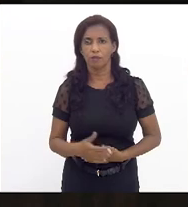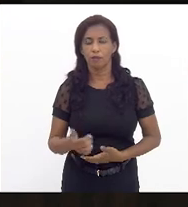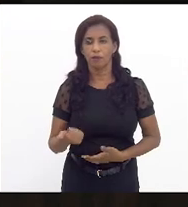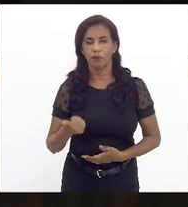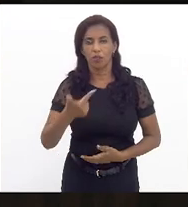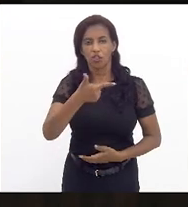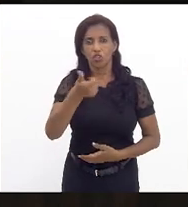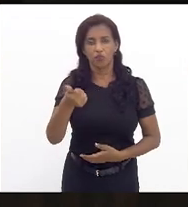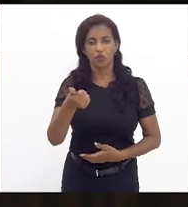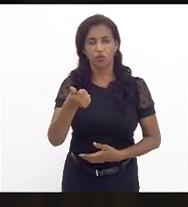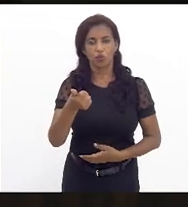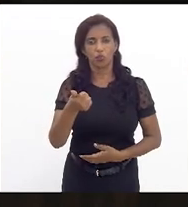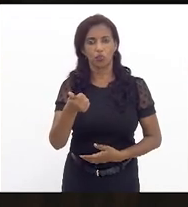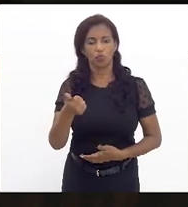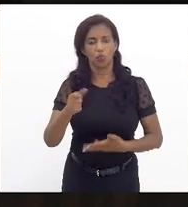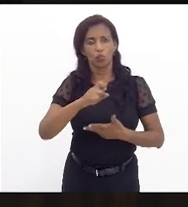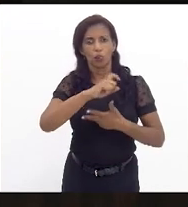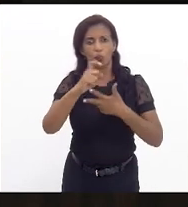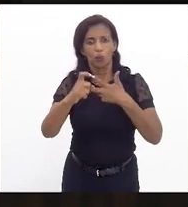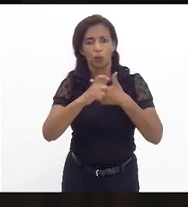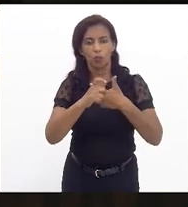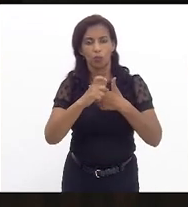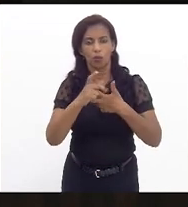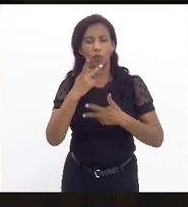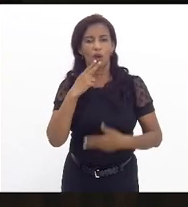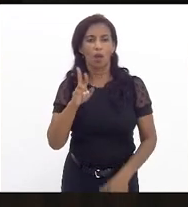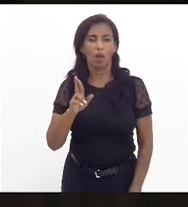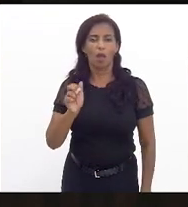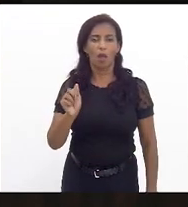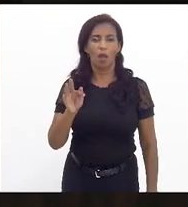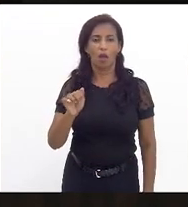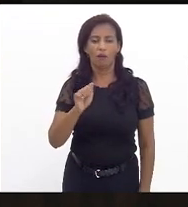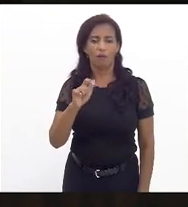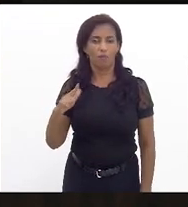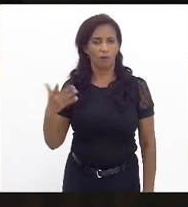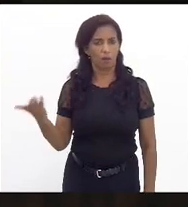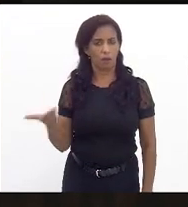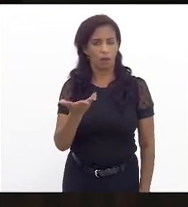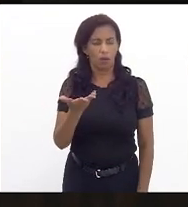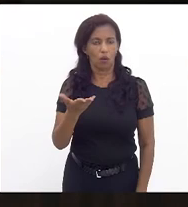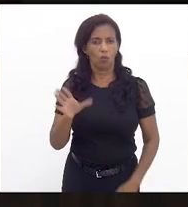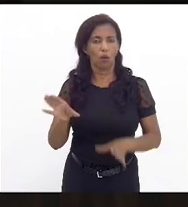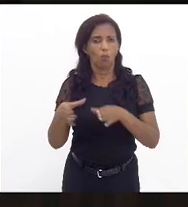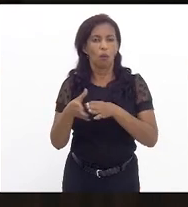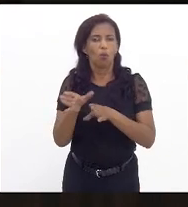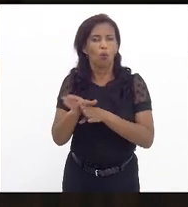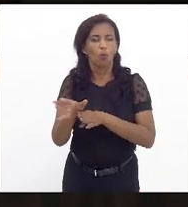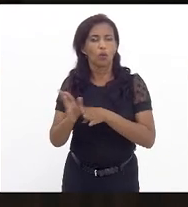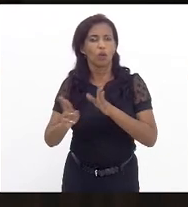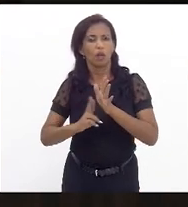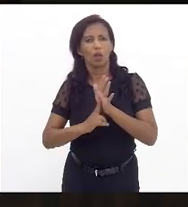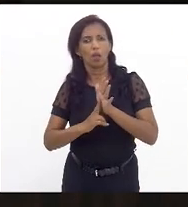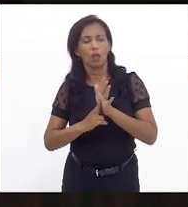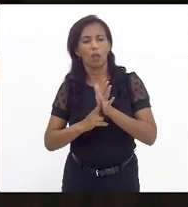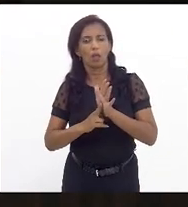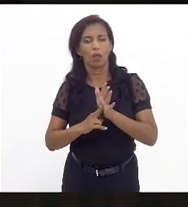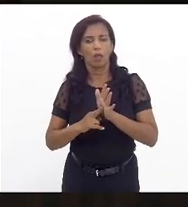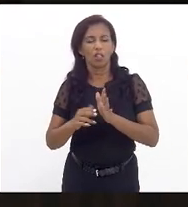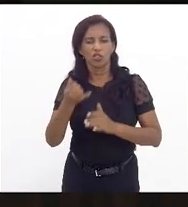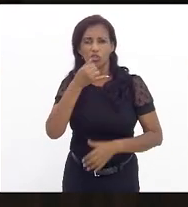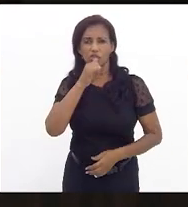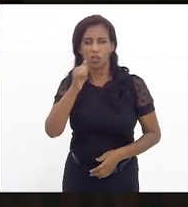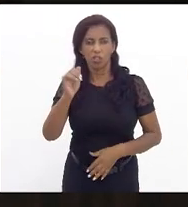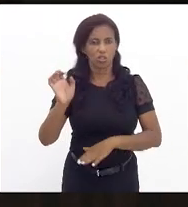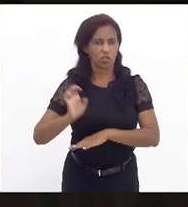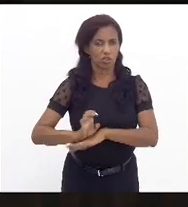mensagem 12 de 21 de autoria do Poder Executivo, que indica o senhor Rafael Carvalho de Menezes como conselheiro da Agência Reguladora de Energia e Saneamento Básico do